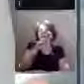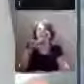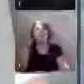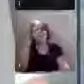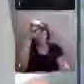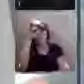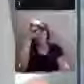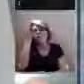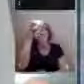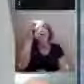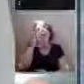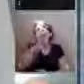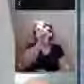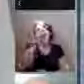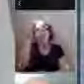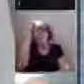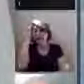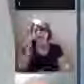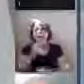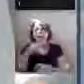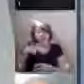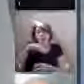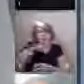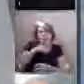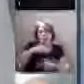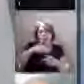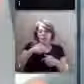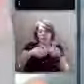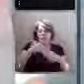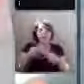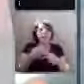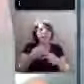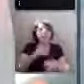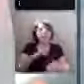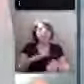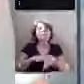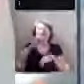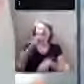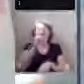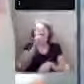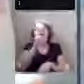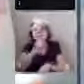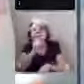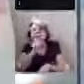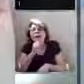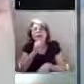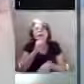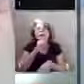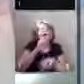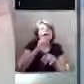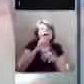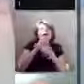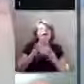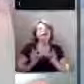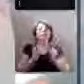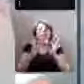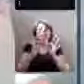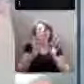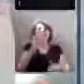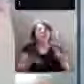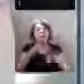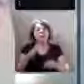de que a gente de uma outra geração fica meio assustado, né? Diante dessas ferramentas. Mas, assim,